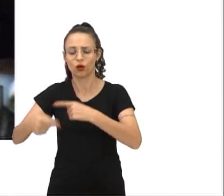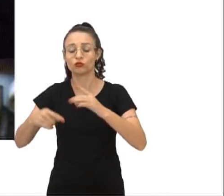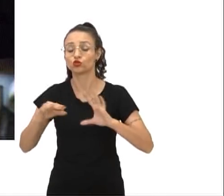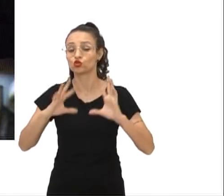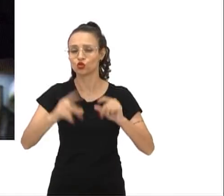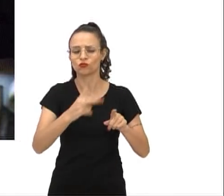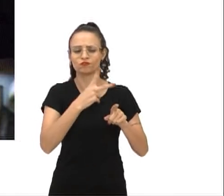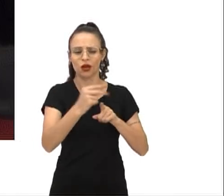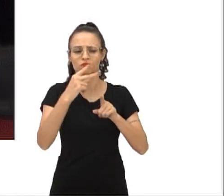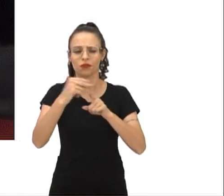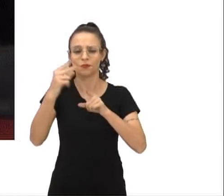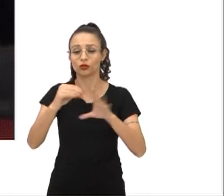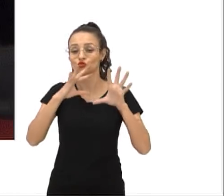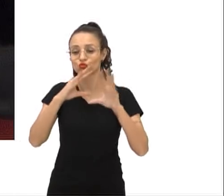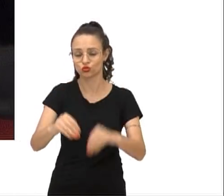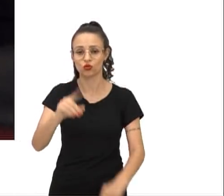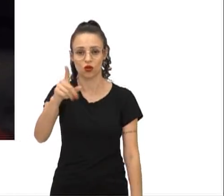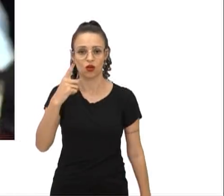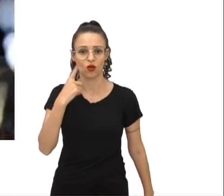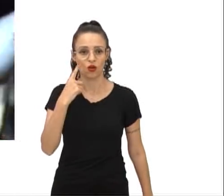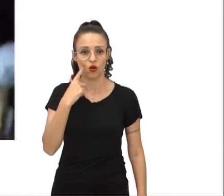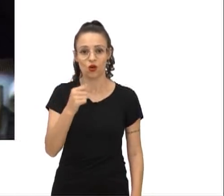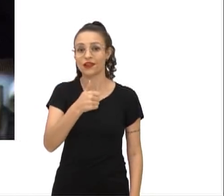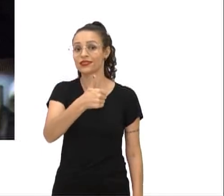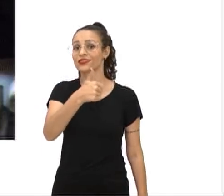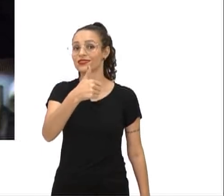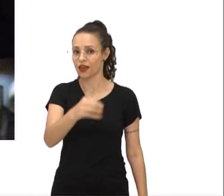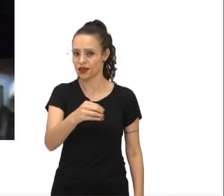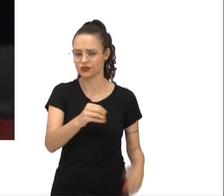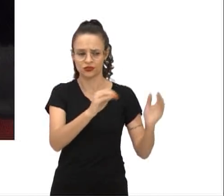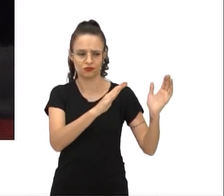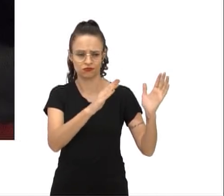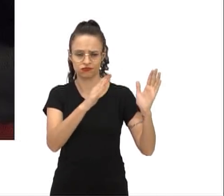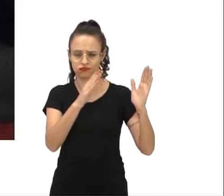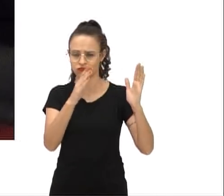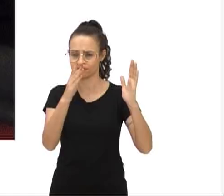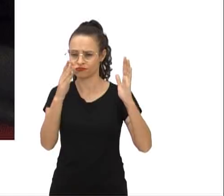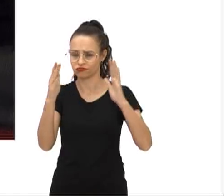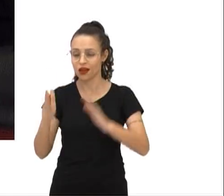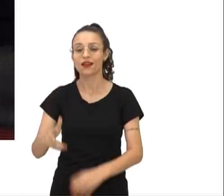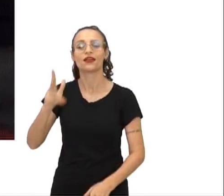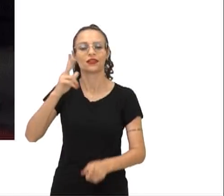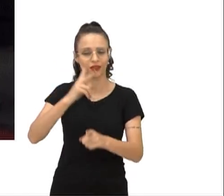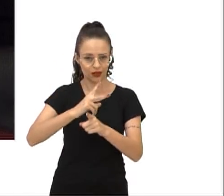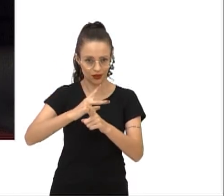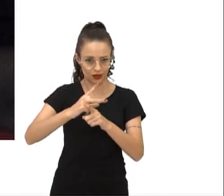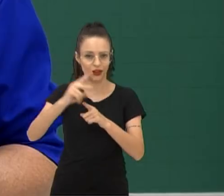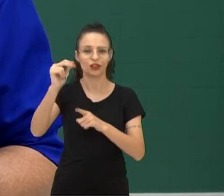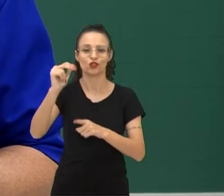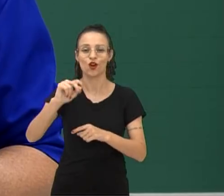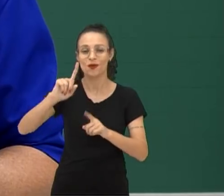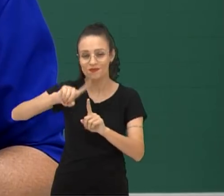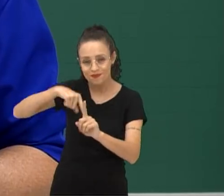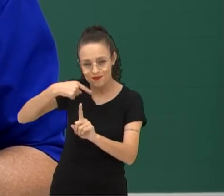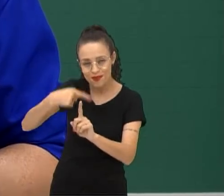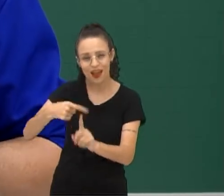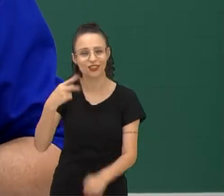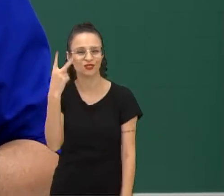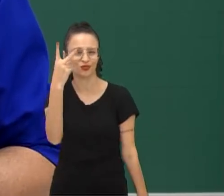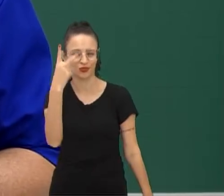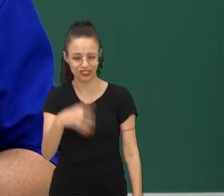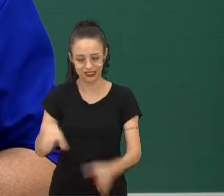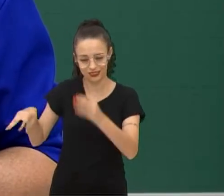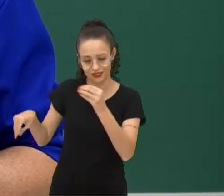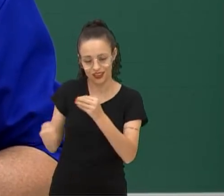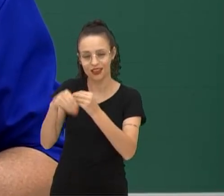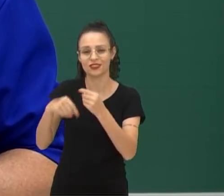que aconteceu? Ele fez strike nas 10 rodadas do jogo, ganhou aquelas 2 rodadas extras por